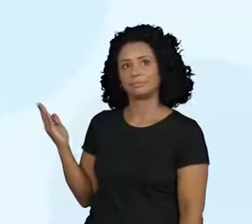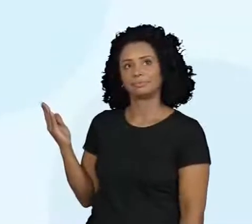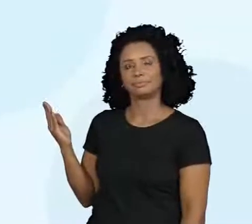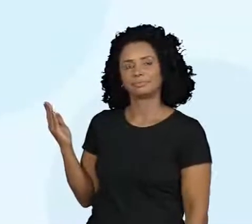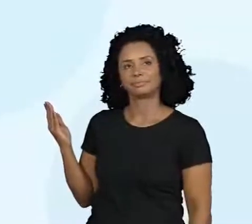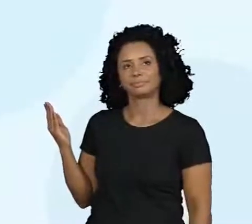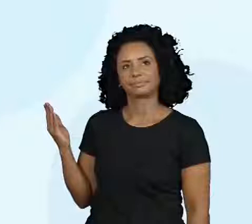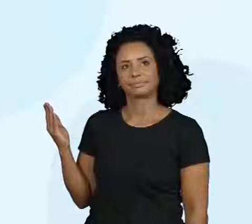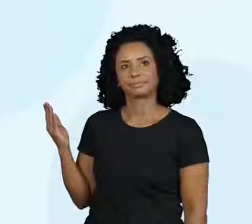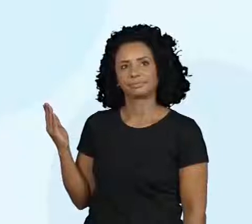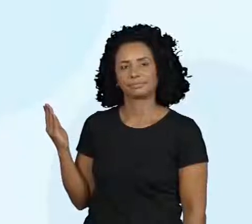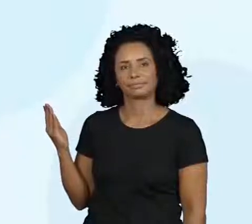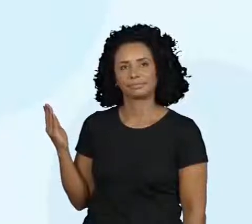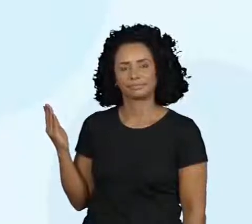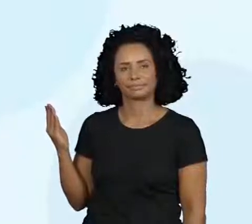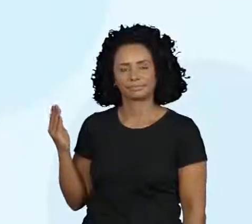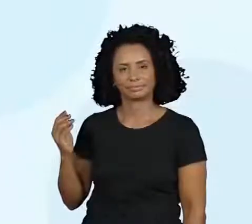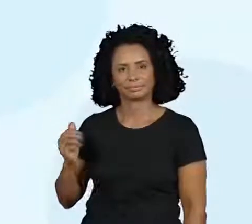Olha lá.